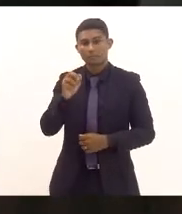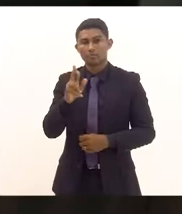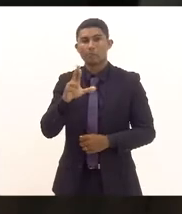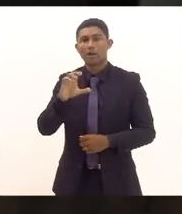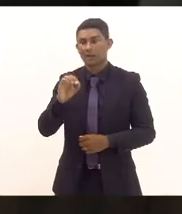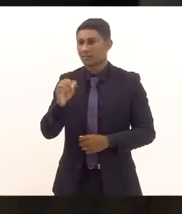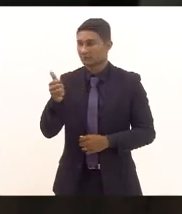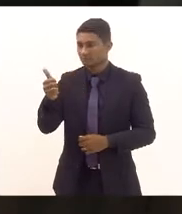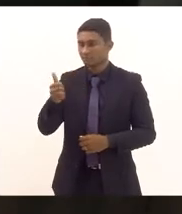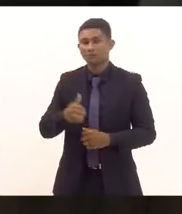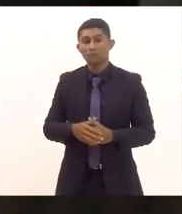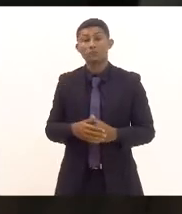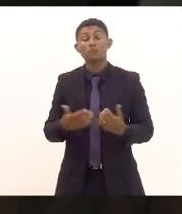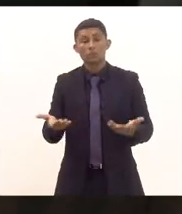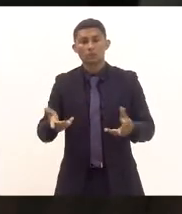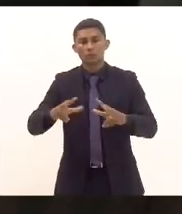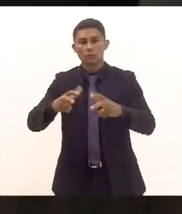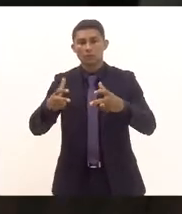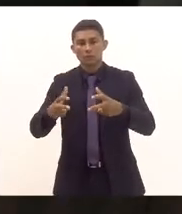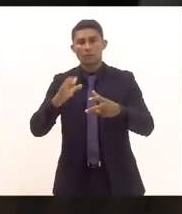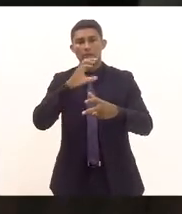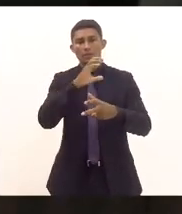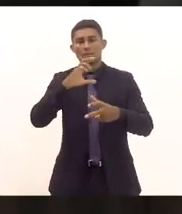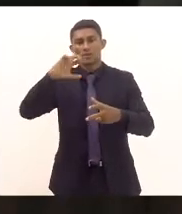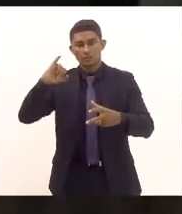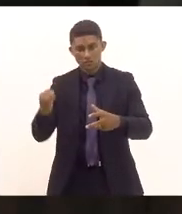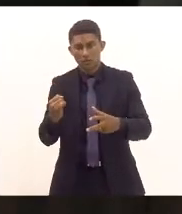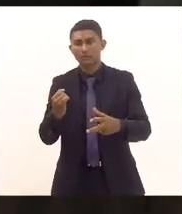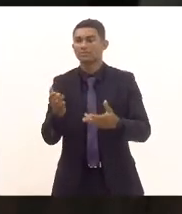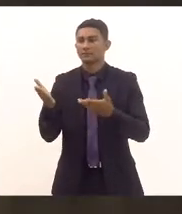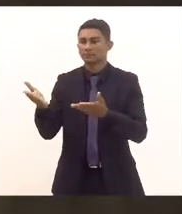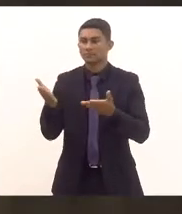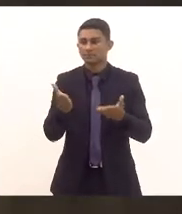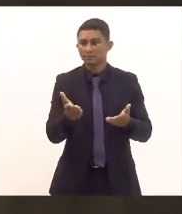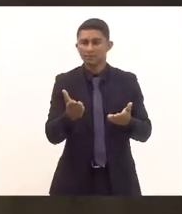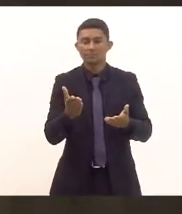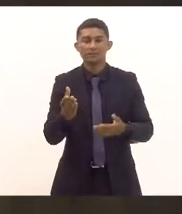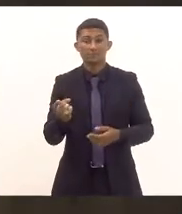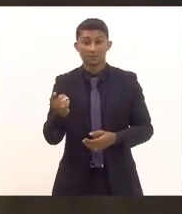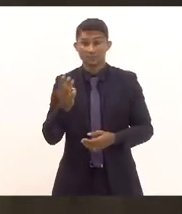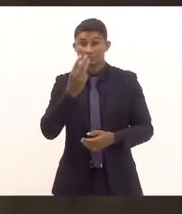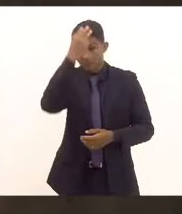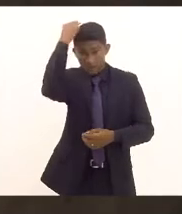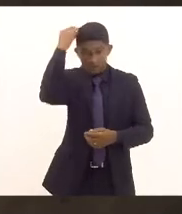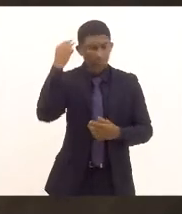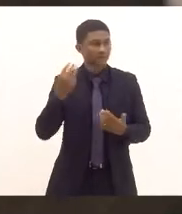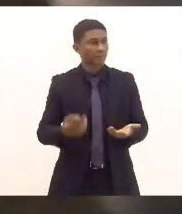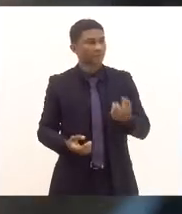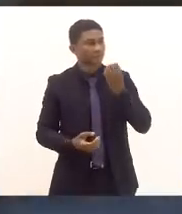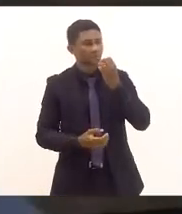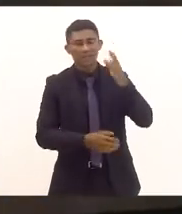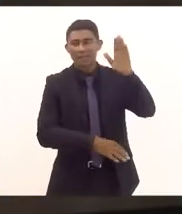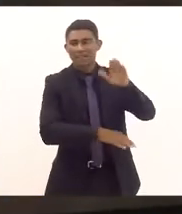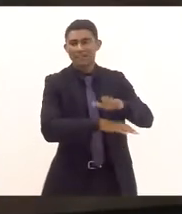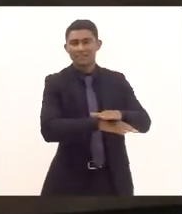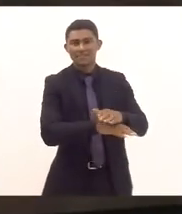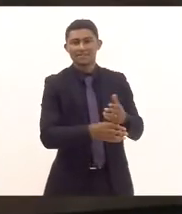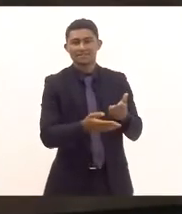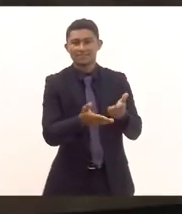creme que parecer pela comissão de constantes Deputado Márcio Pacheco Presidente por assistir os deputados